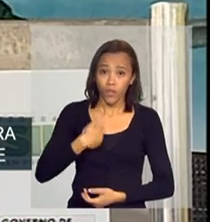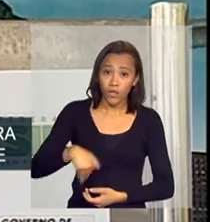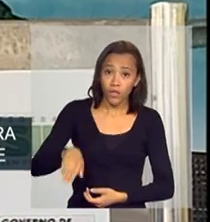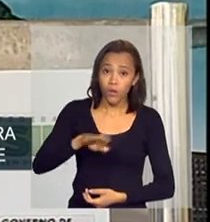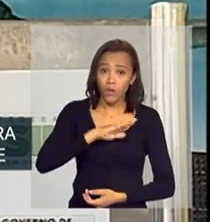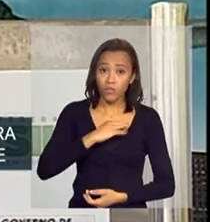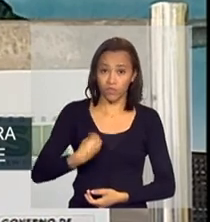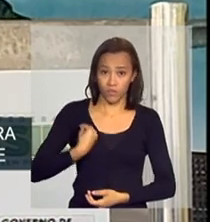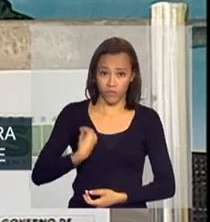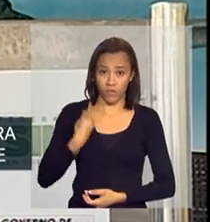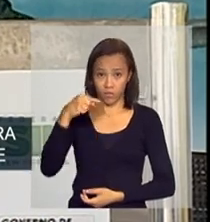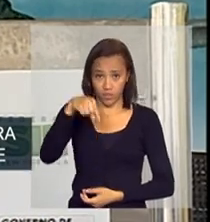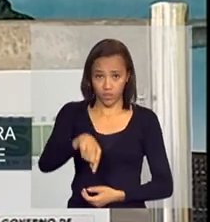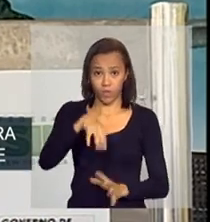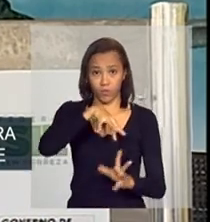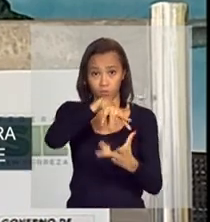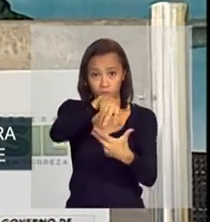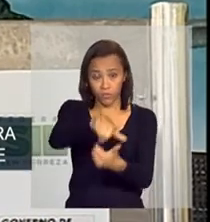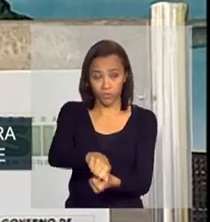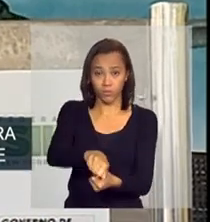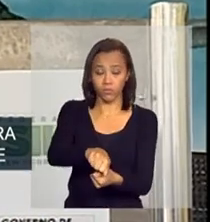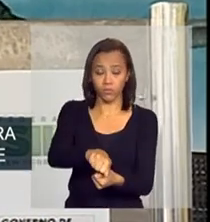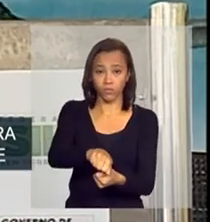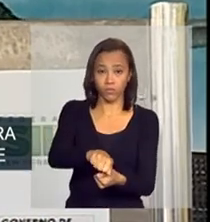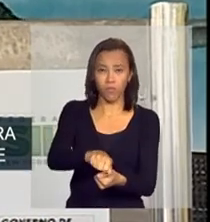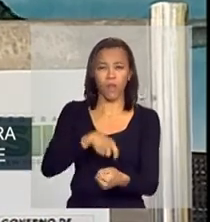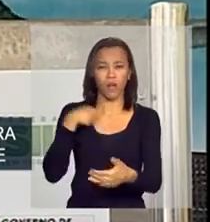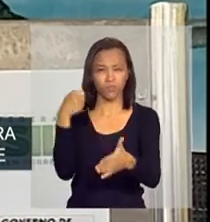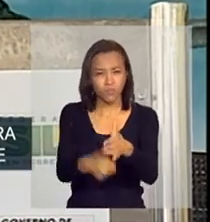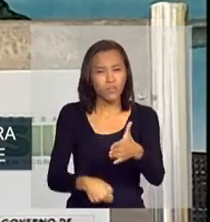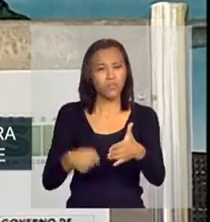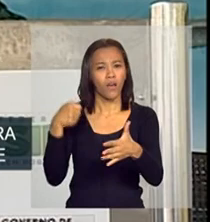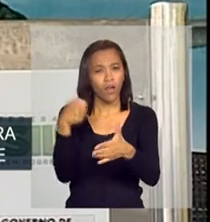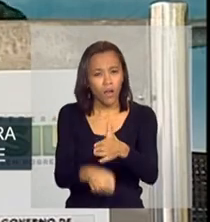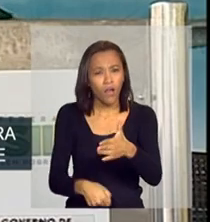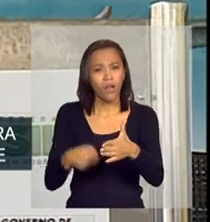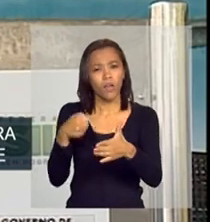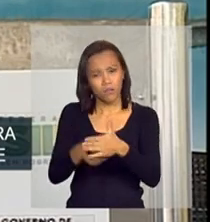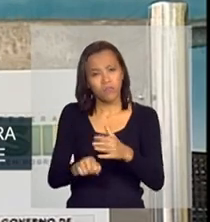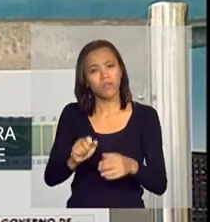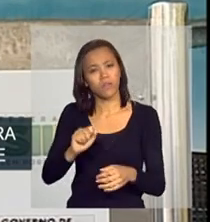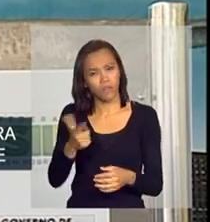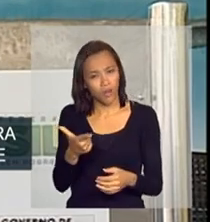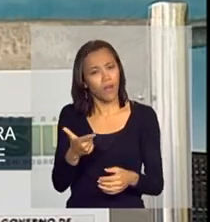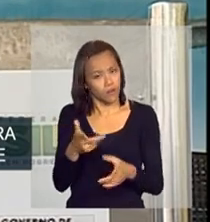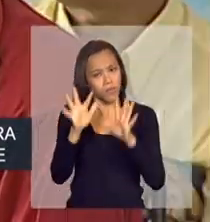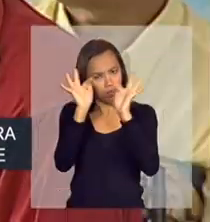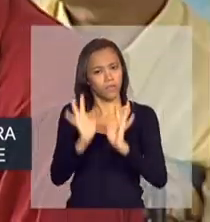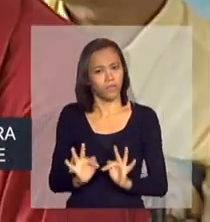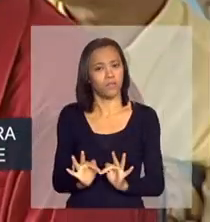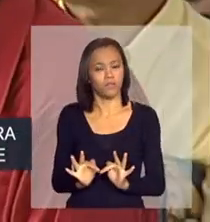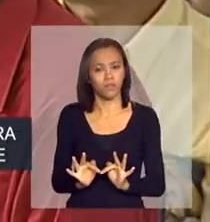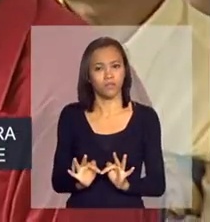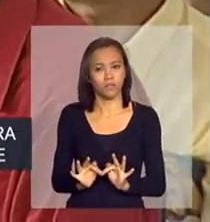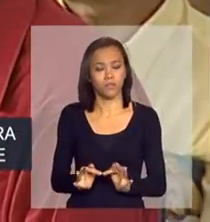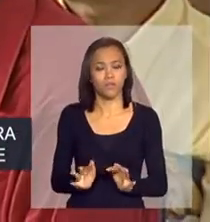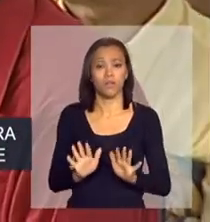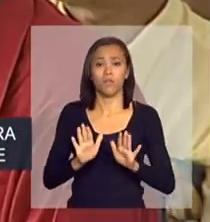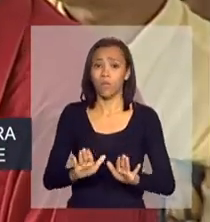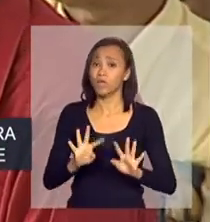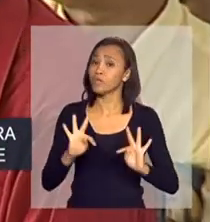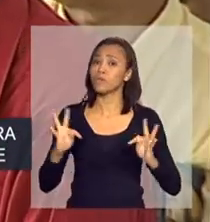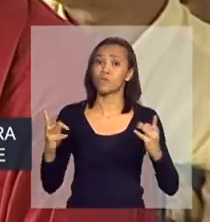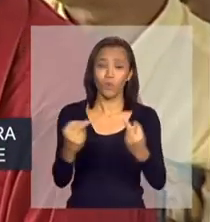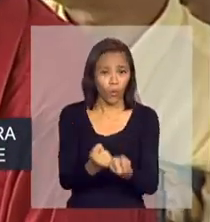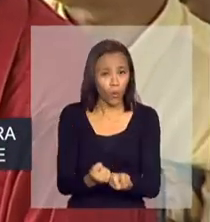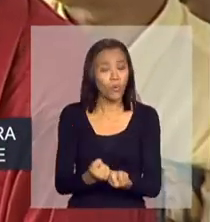no mundo para lutar, obviamente, para ser feliz, mas todo